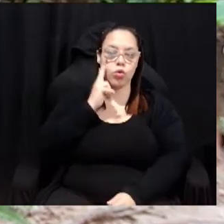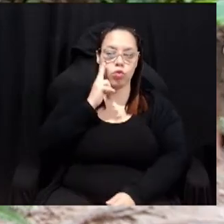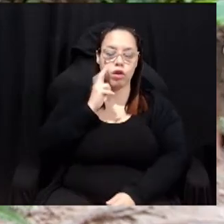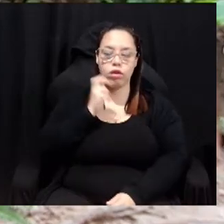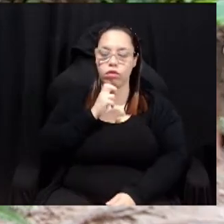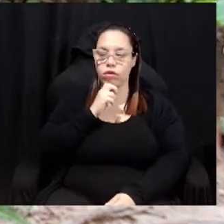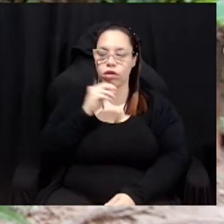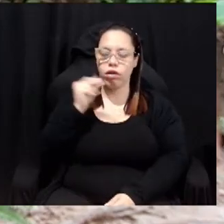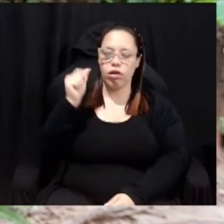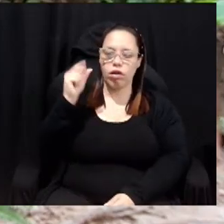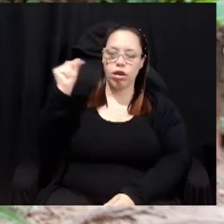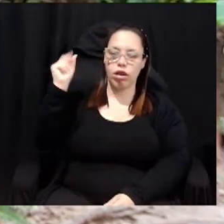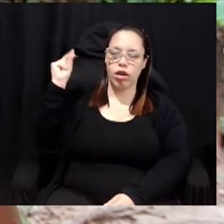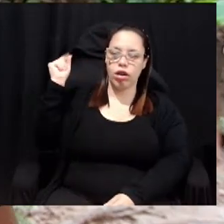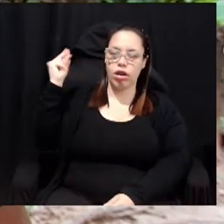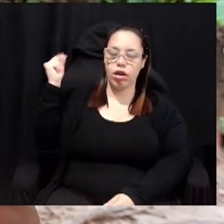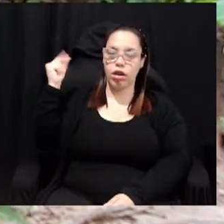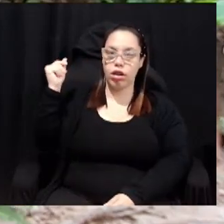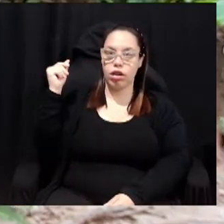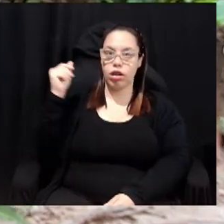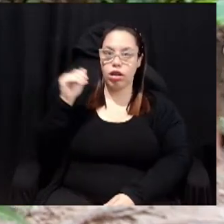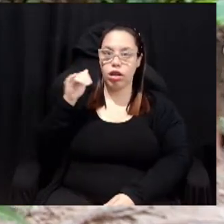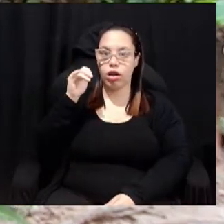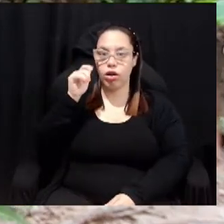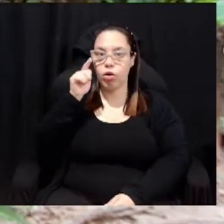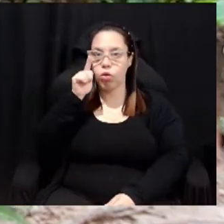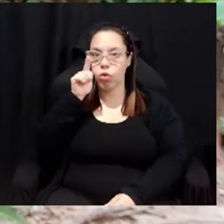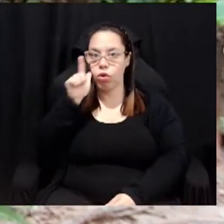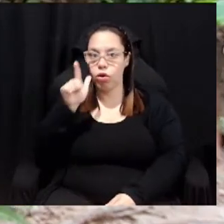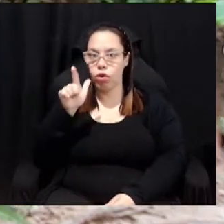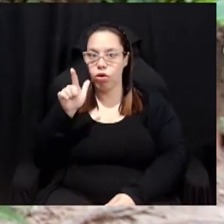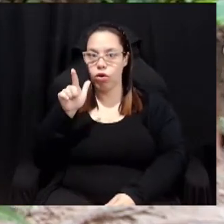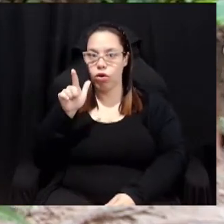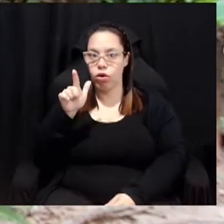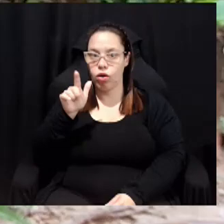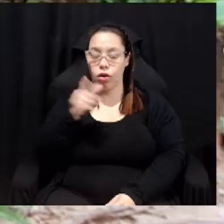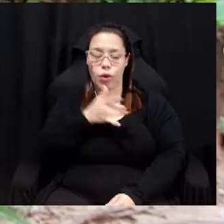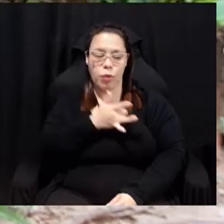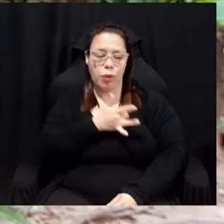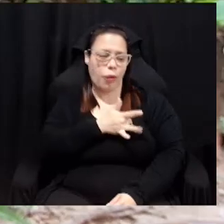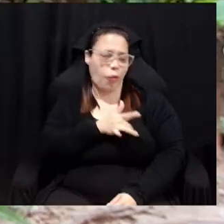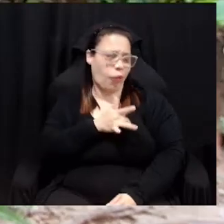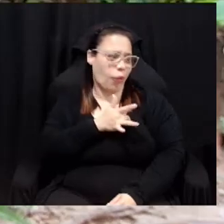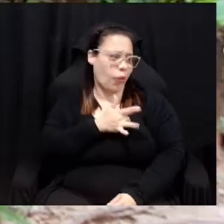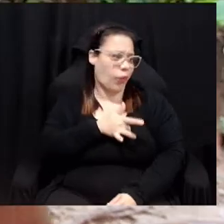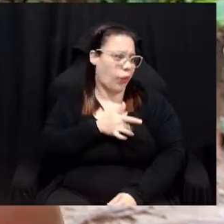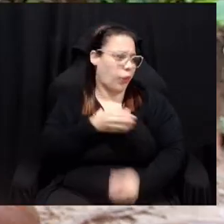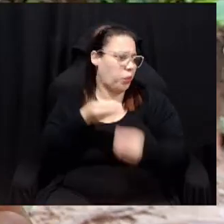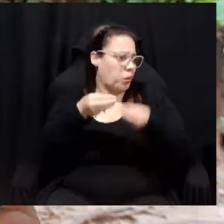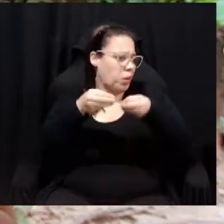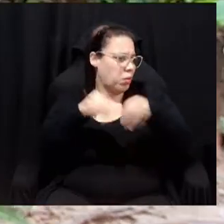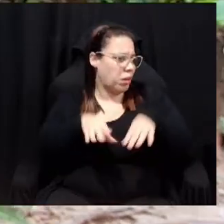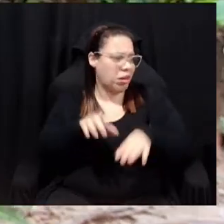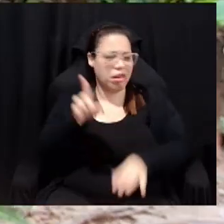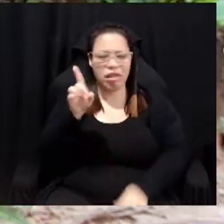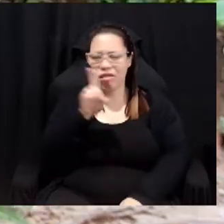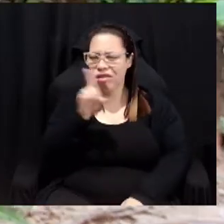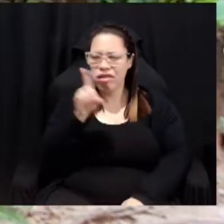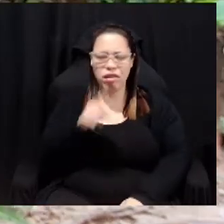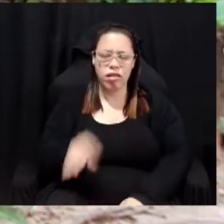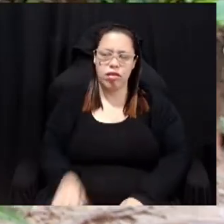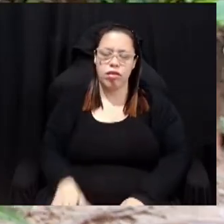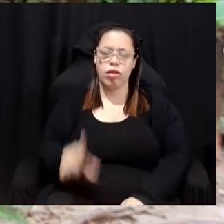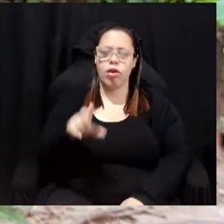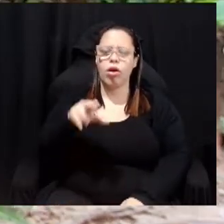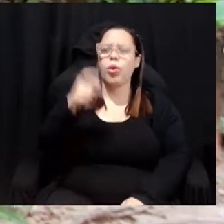gente dá um jeito, ficávamos com dó de deixar desperdiçar. Aí foi aí que a Lu foi